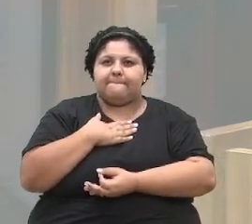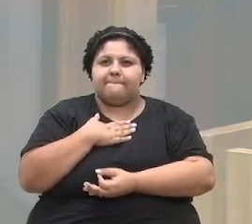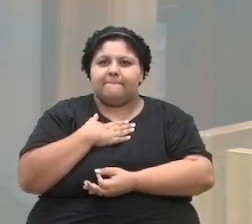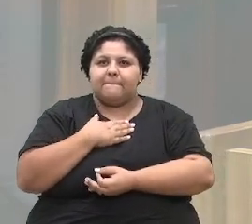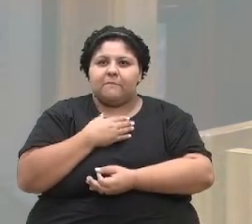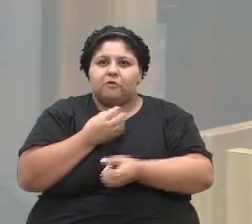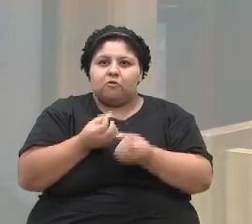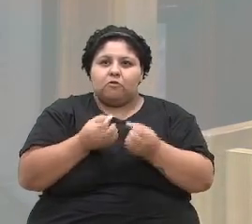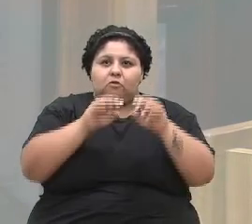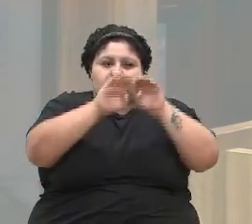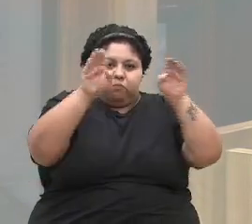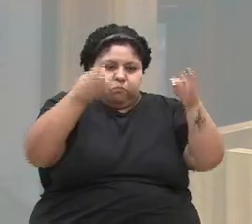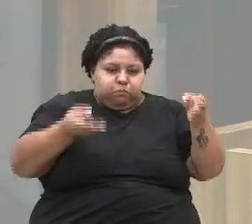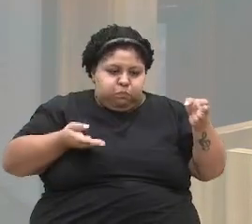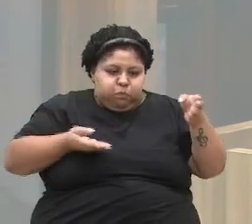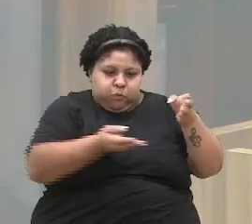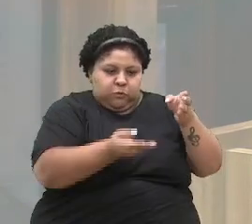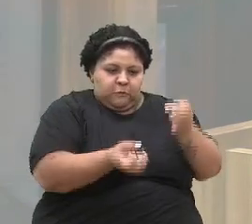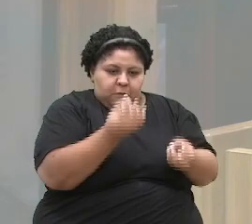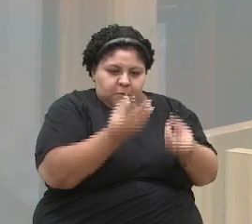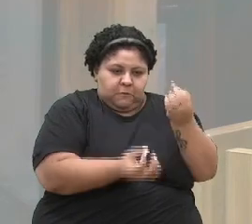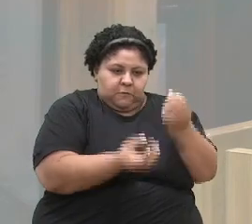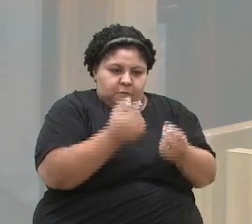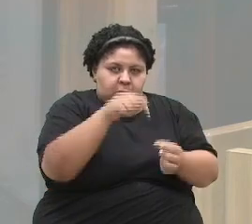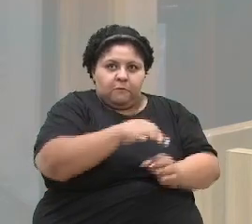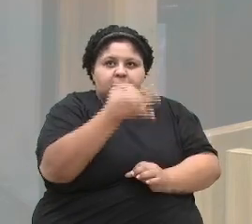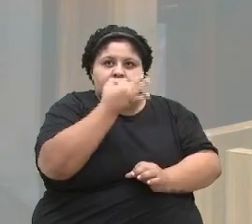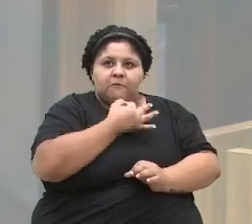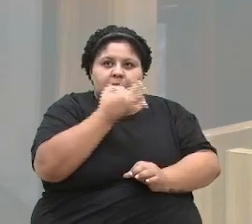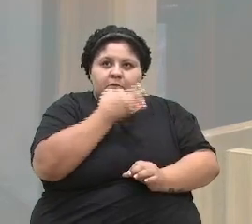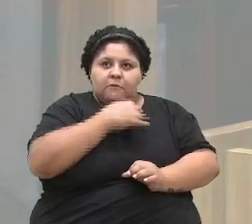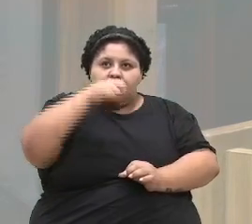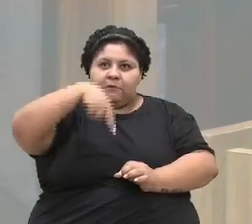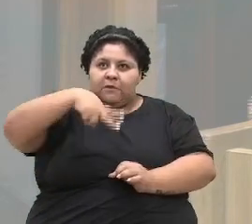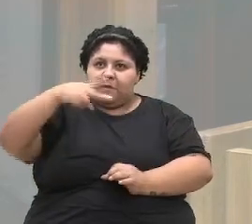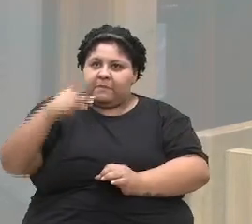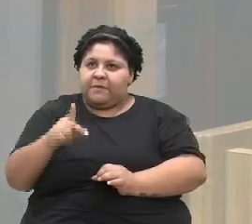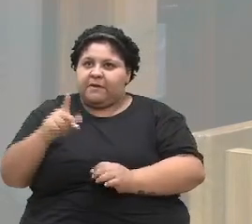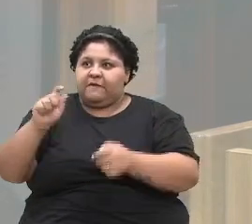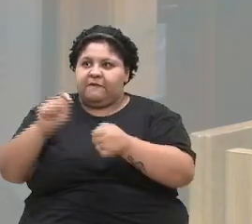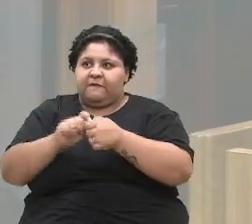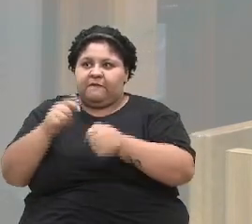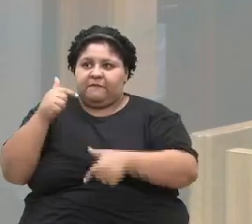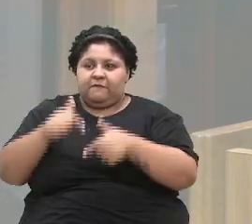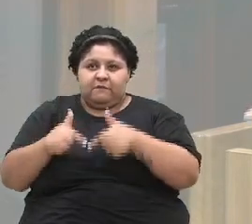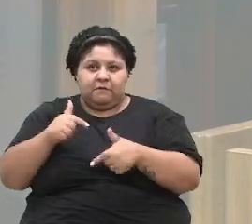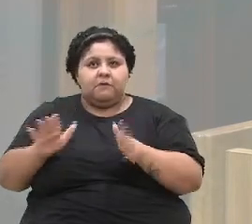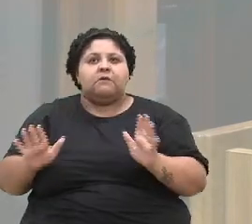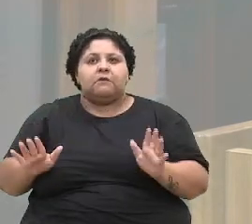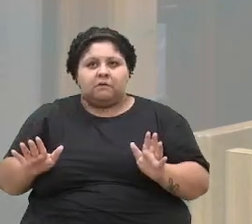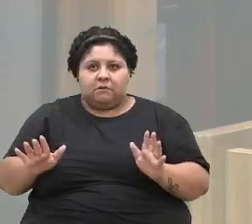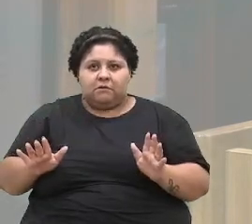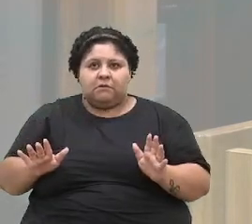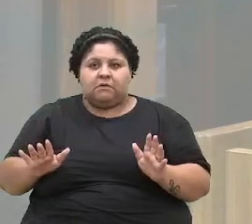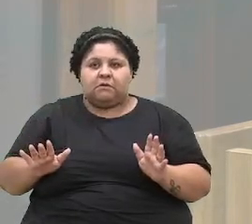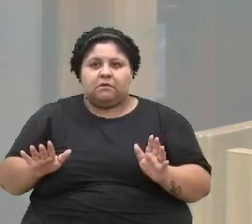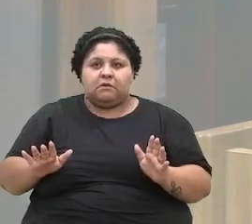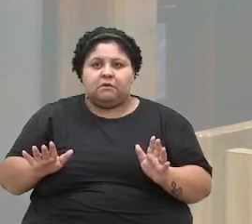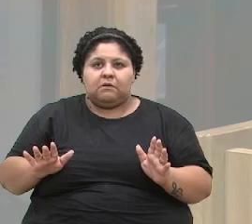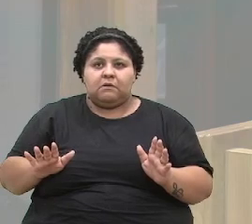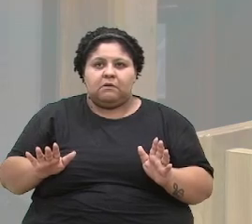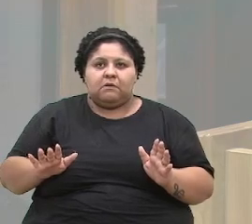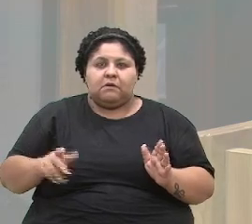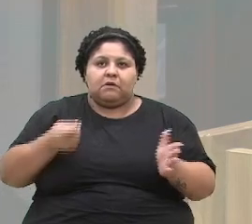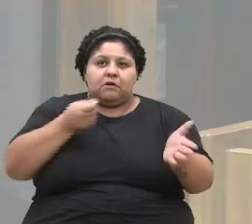cremada em Caxias do Sul pela empresa de Nova Petrópolis fazendo o serviço, que não poderia, mas a Fórmula fez, tá? Fez